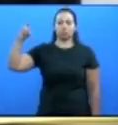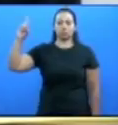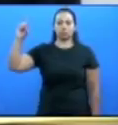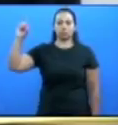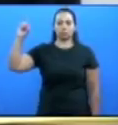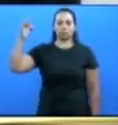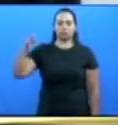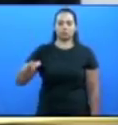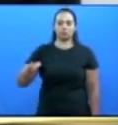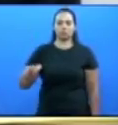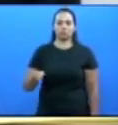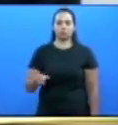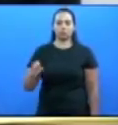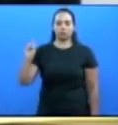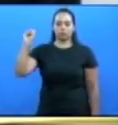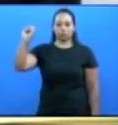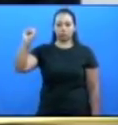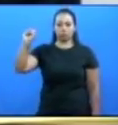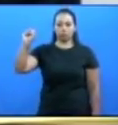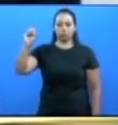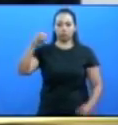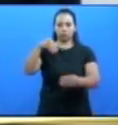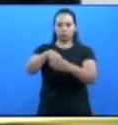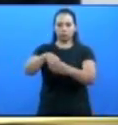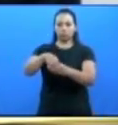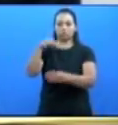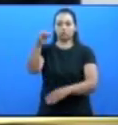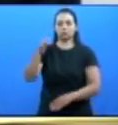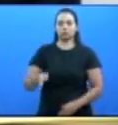8 votos sim, 1 voto não,